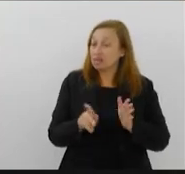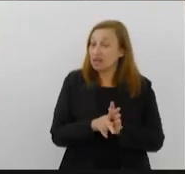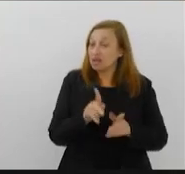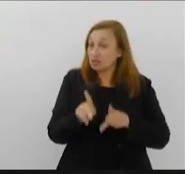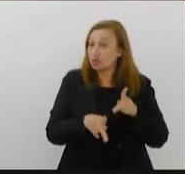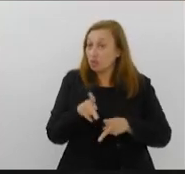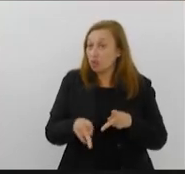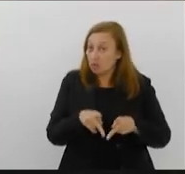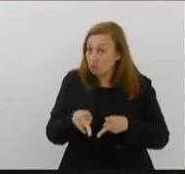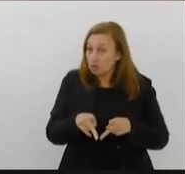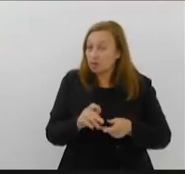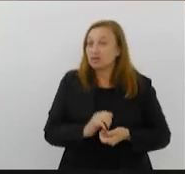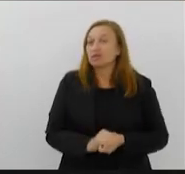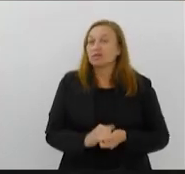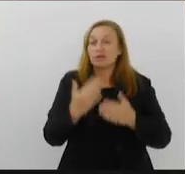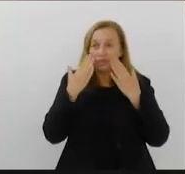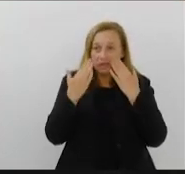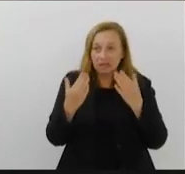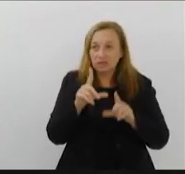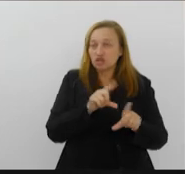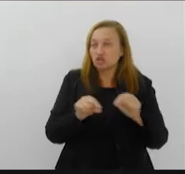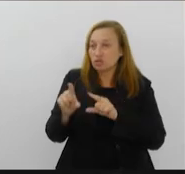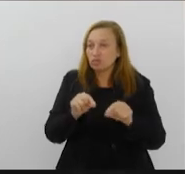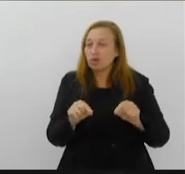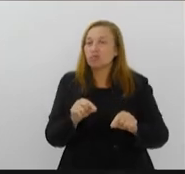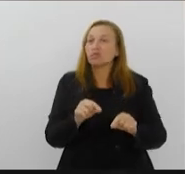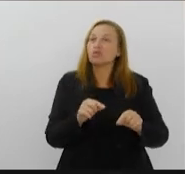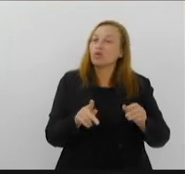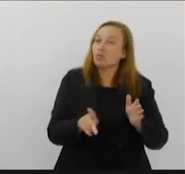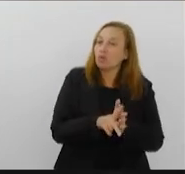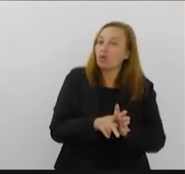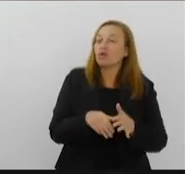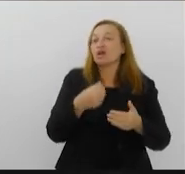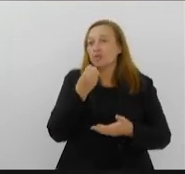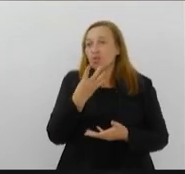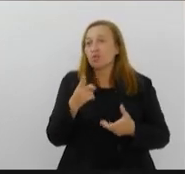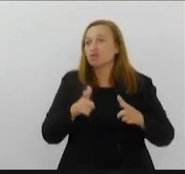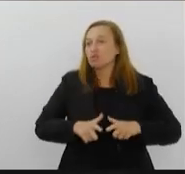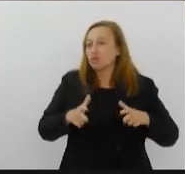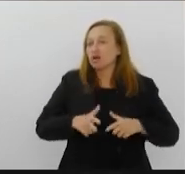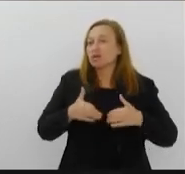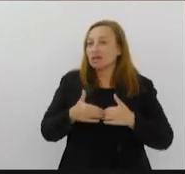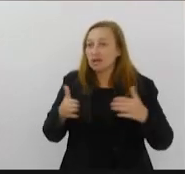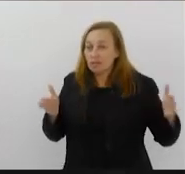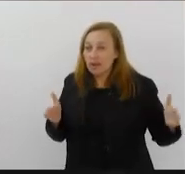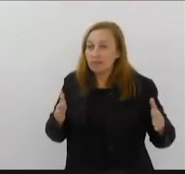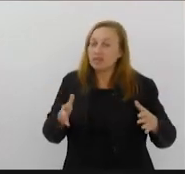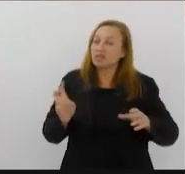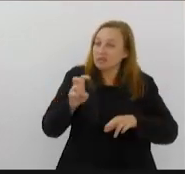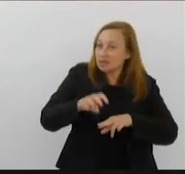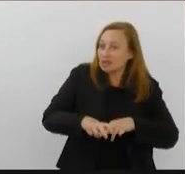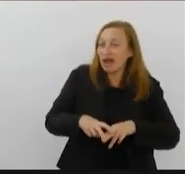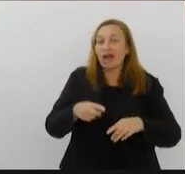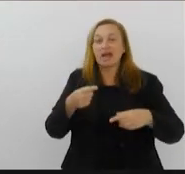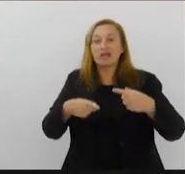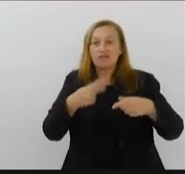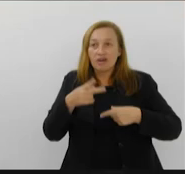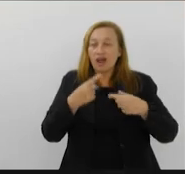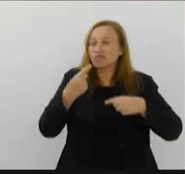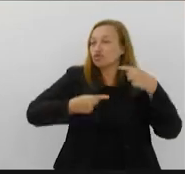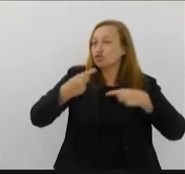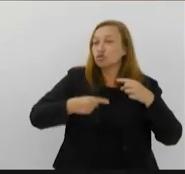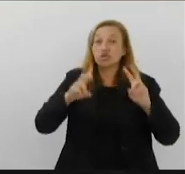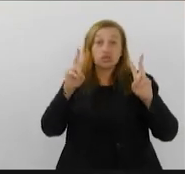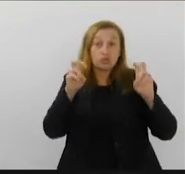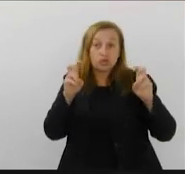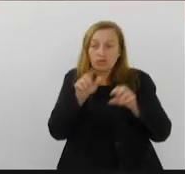para o povo, né, com as representações escolhidas pelo povo. E é bom que esse espaço aqui esteja aberto para a gente sentar aqui e falar abertamente sobre